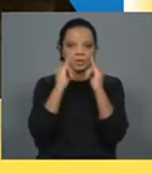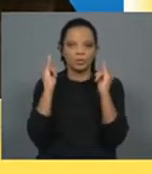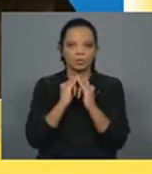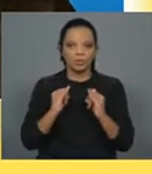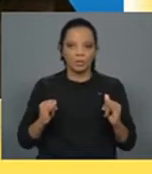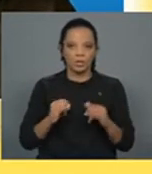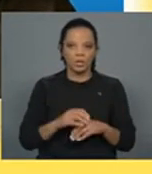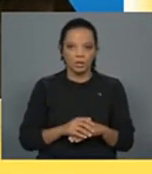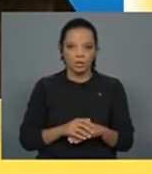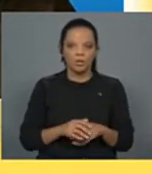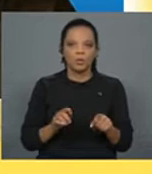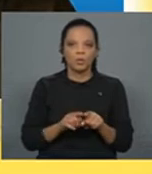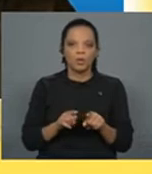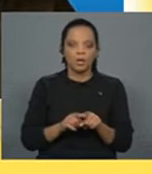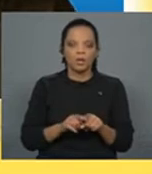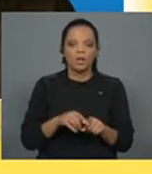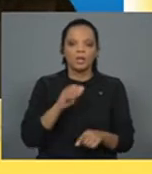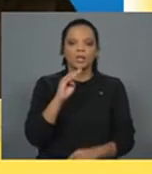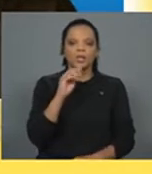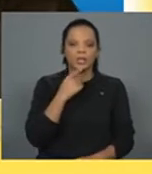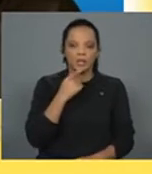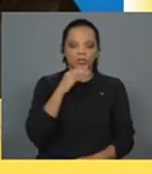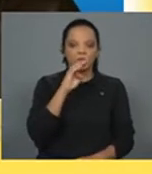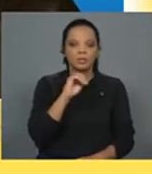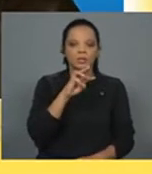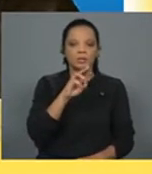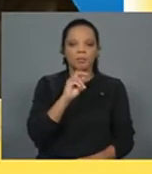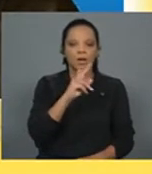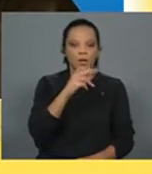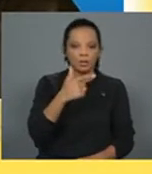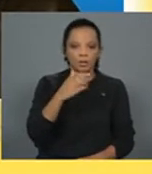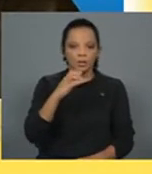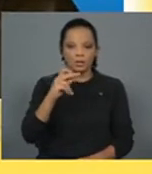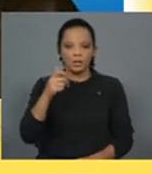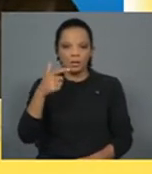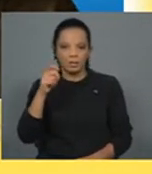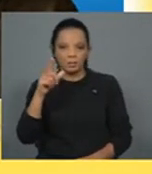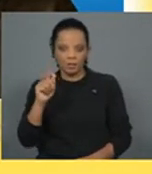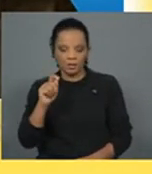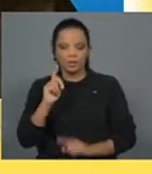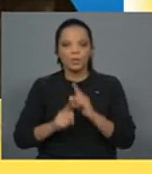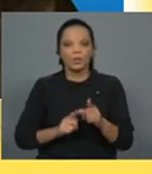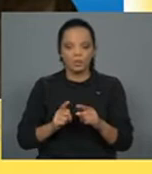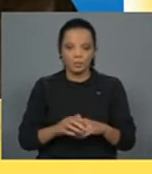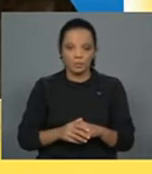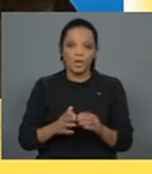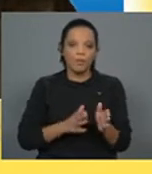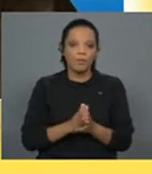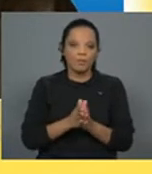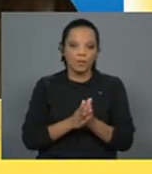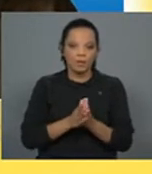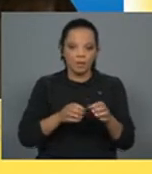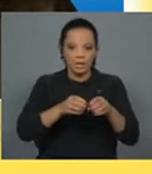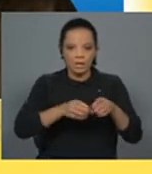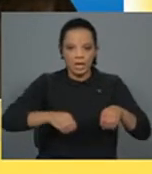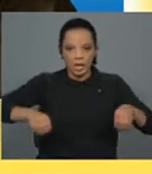do Smart Cable, que é precisamente tirar partido da instalação de cabos submarinos de telecomunicações, portanto, que são